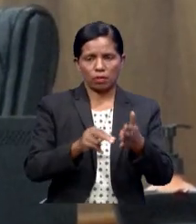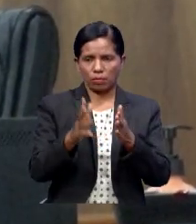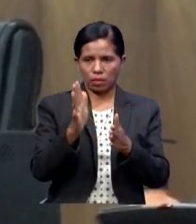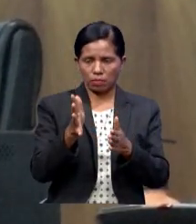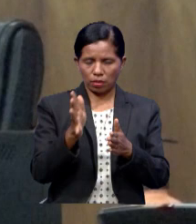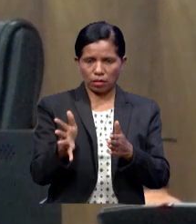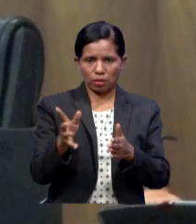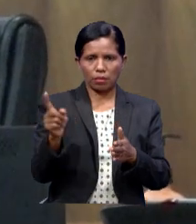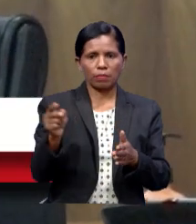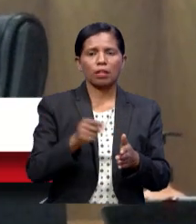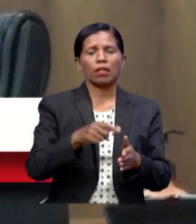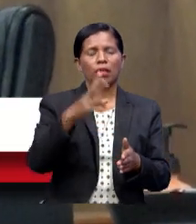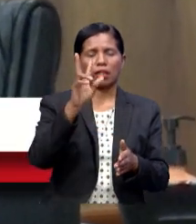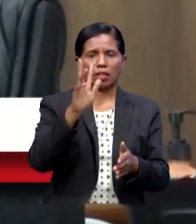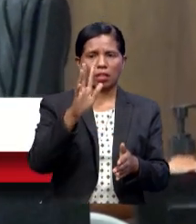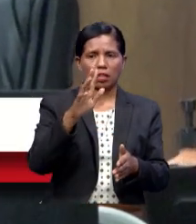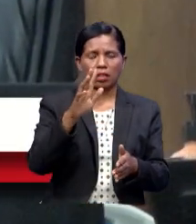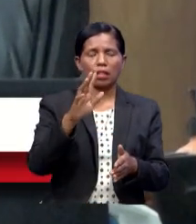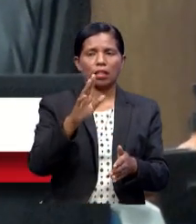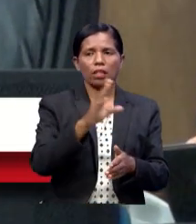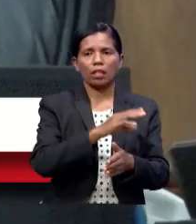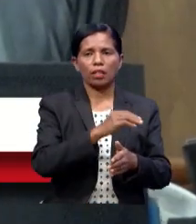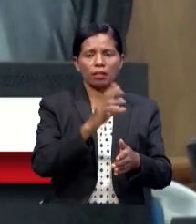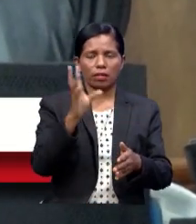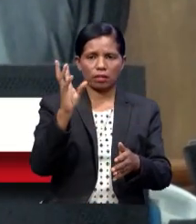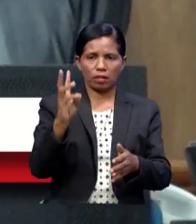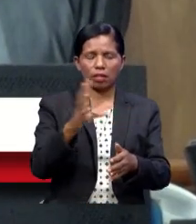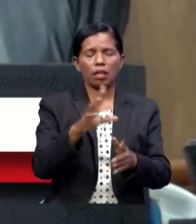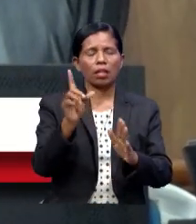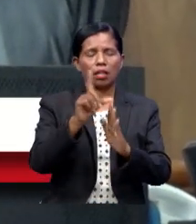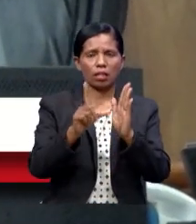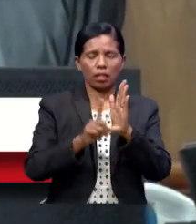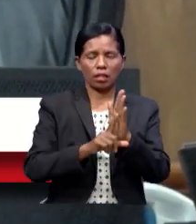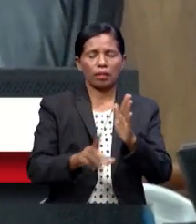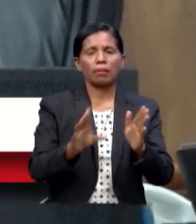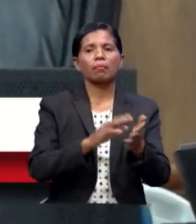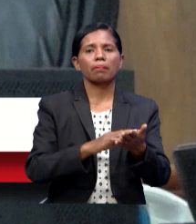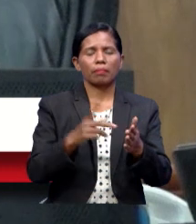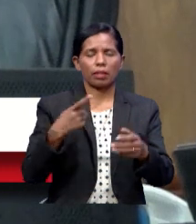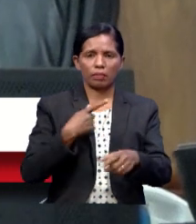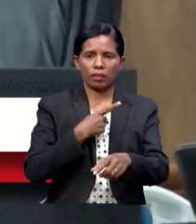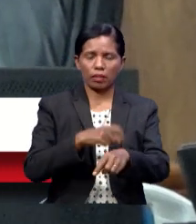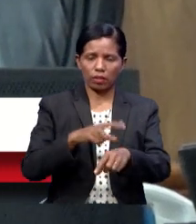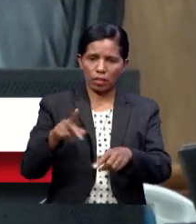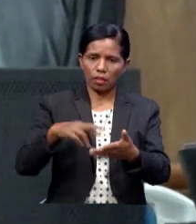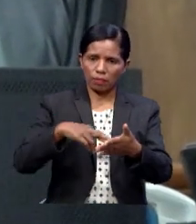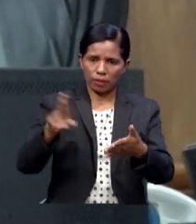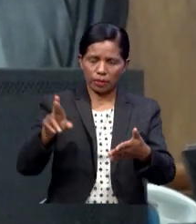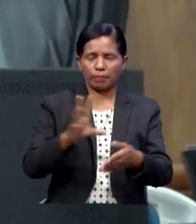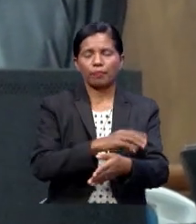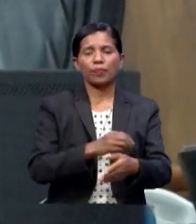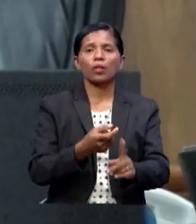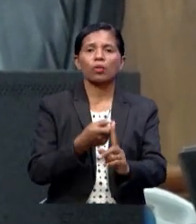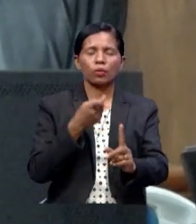quinta alteração da lei eleitoral do Parlamento Nacional nian aprovado. O suba presidente de